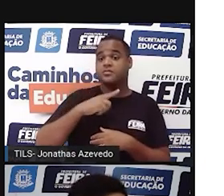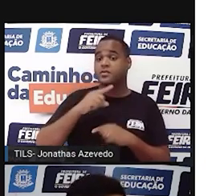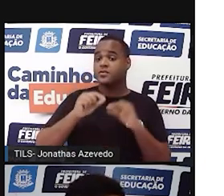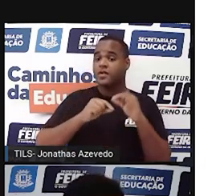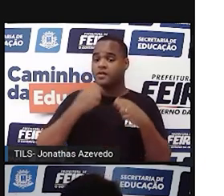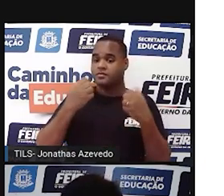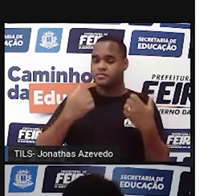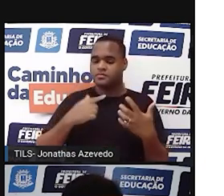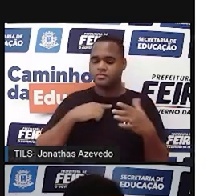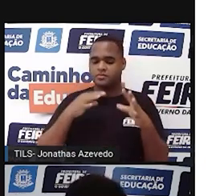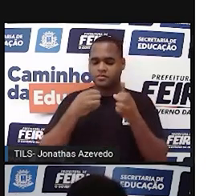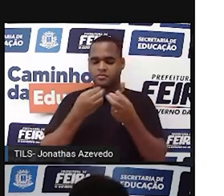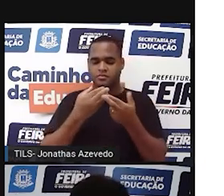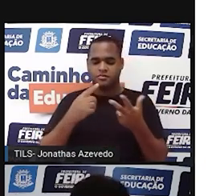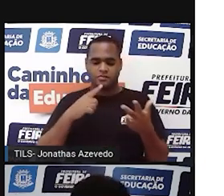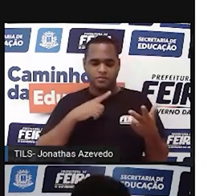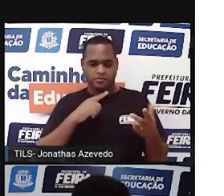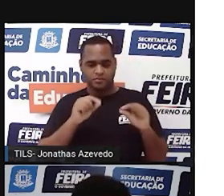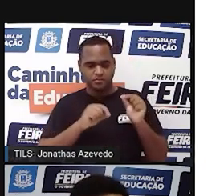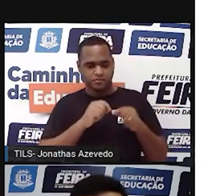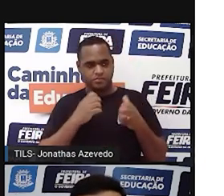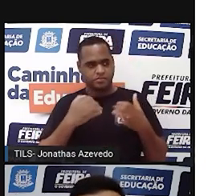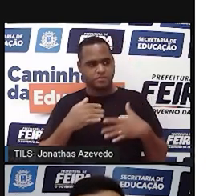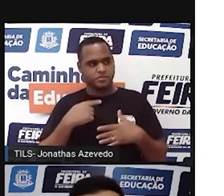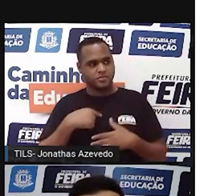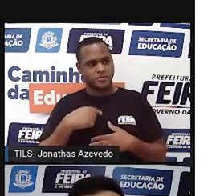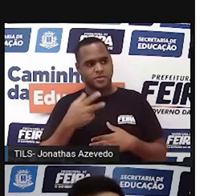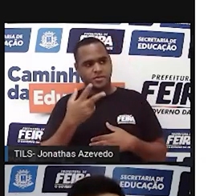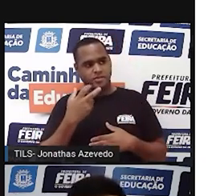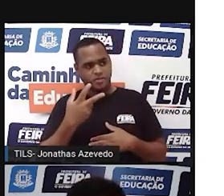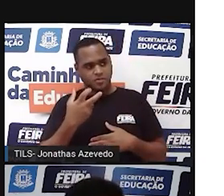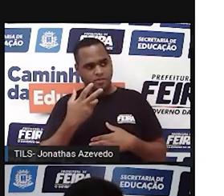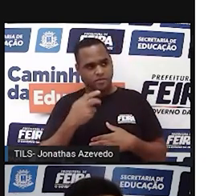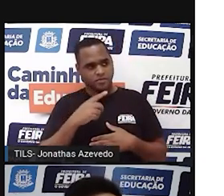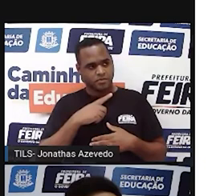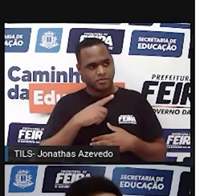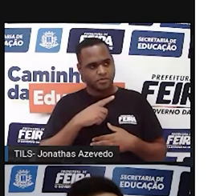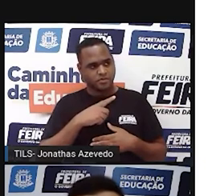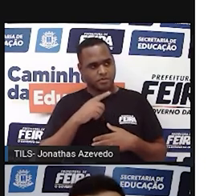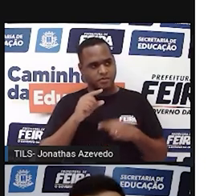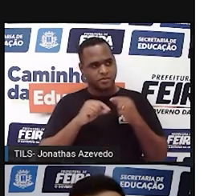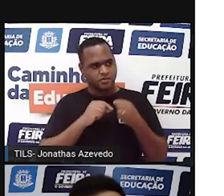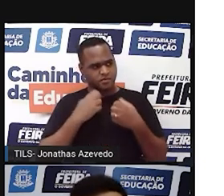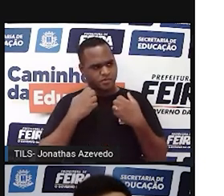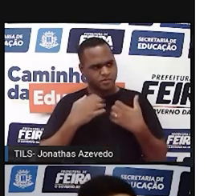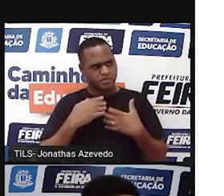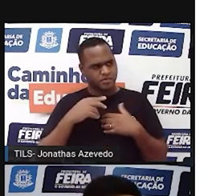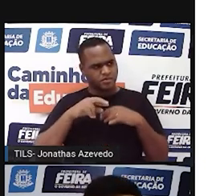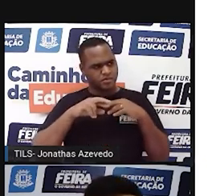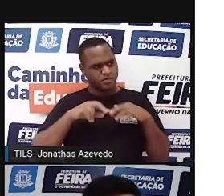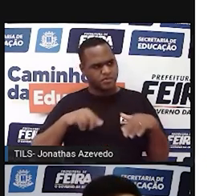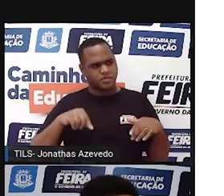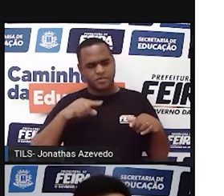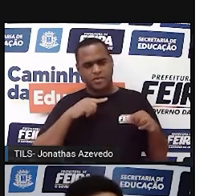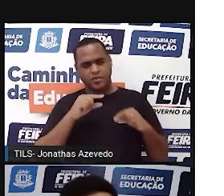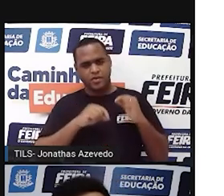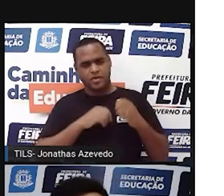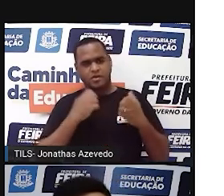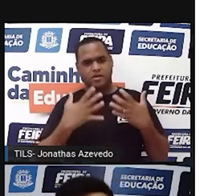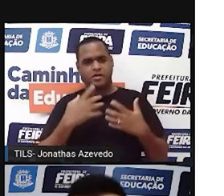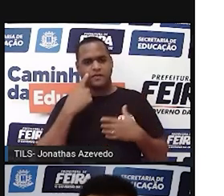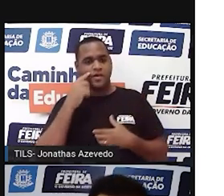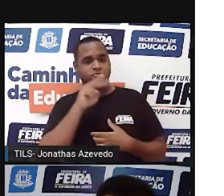tem medida. Basta a gente observar direitinho as coisas que estão à nossa